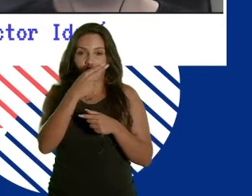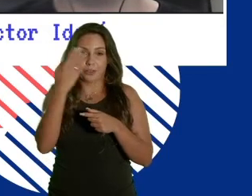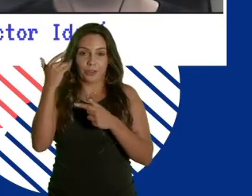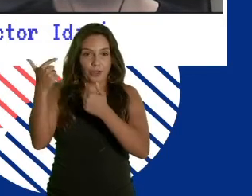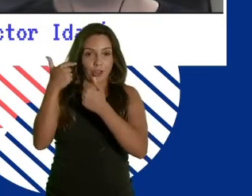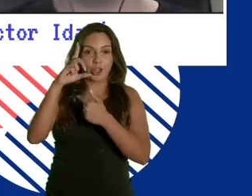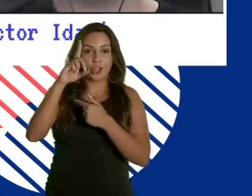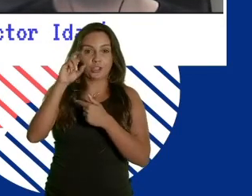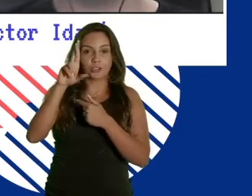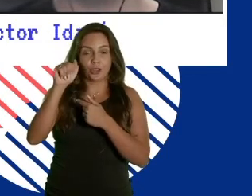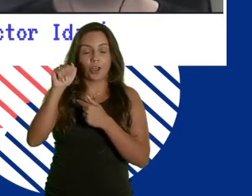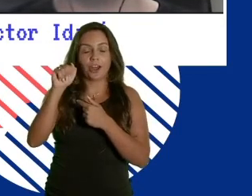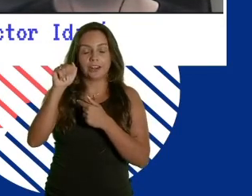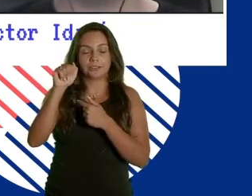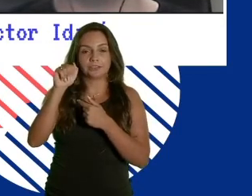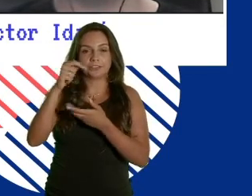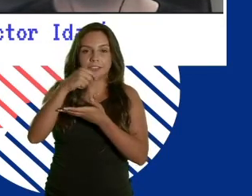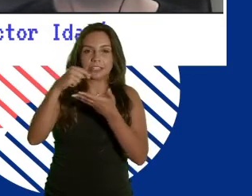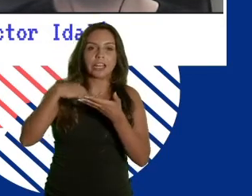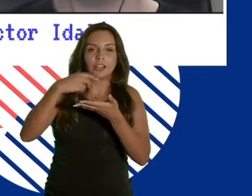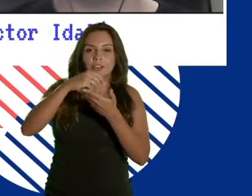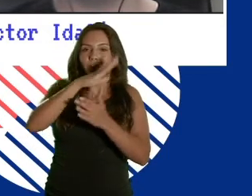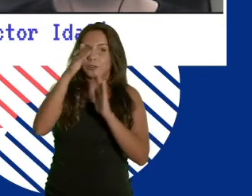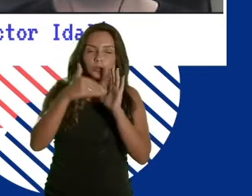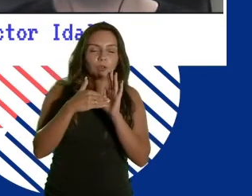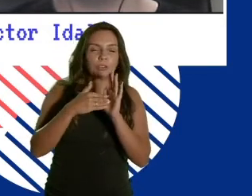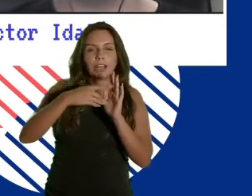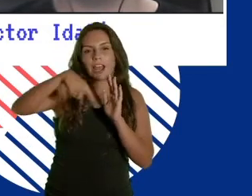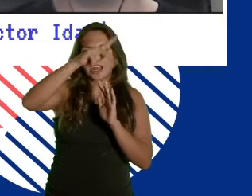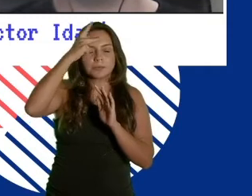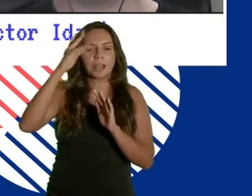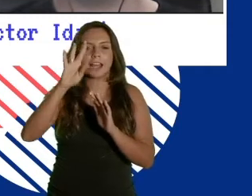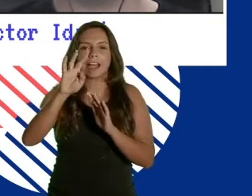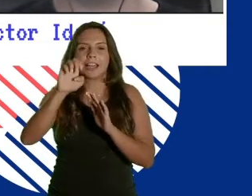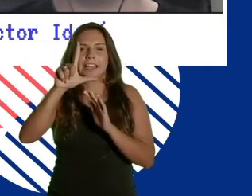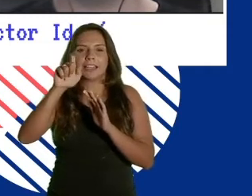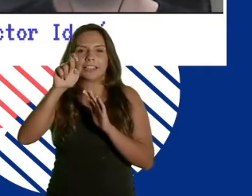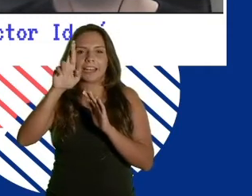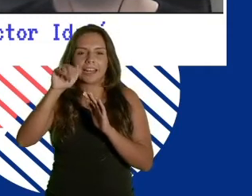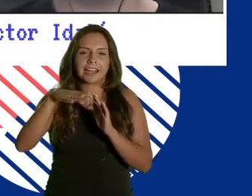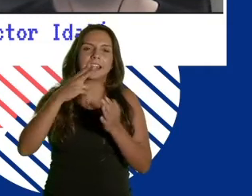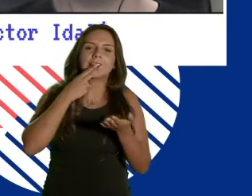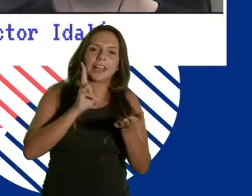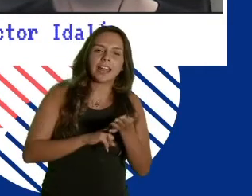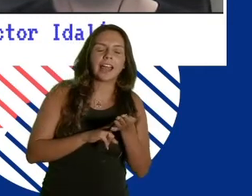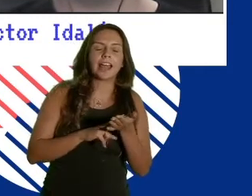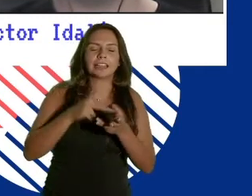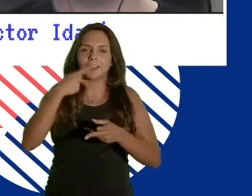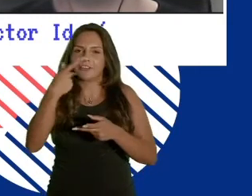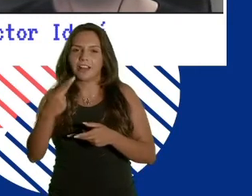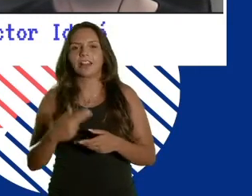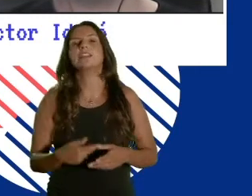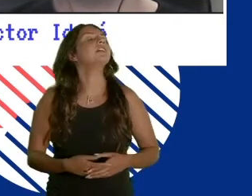do Brasil. Eu escrevia para todos, para todo mundo, era telegrama, era carta, era discurso. Foi